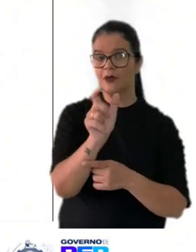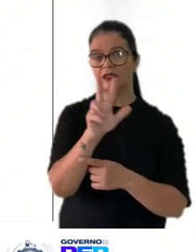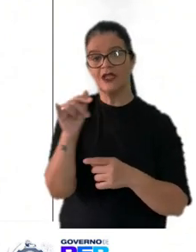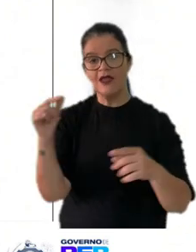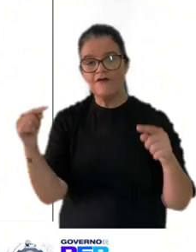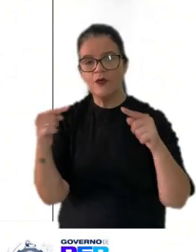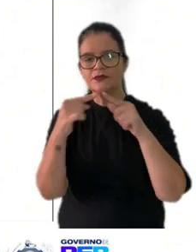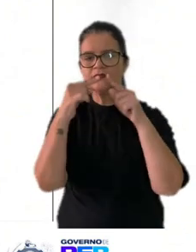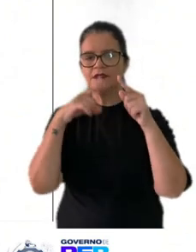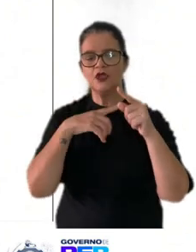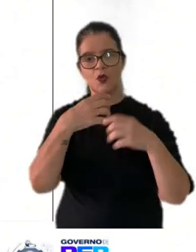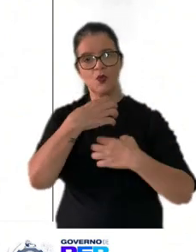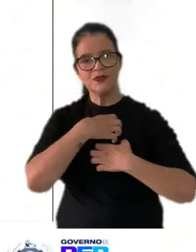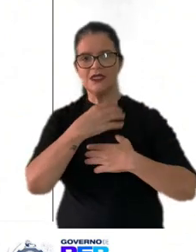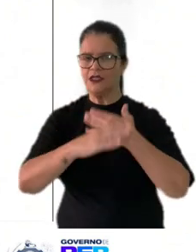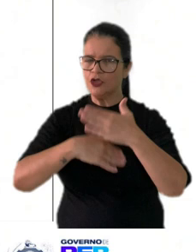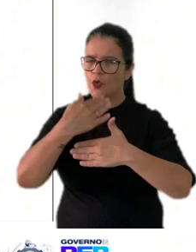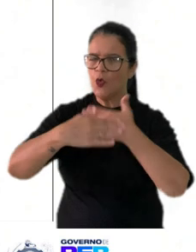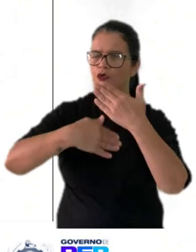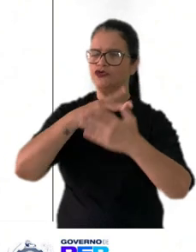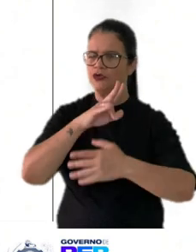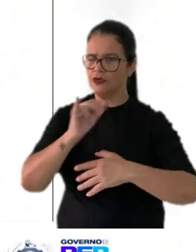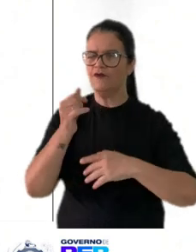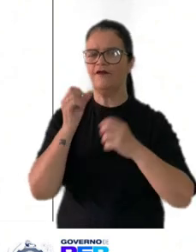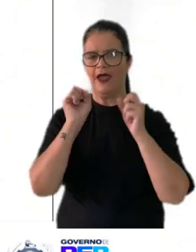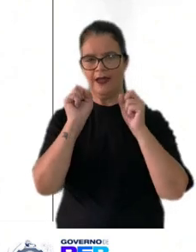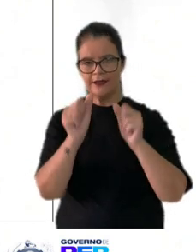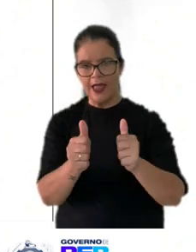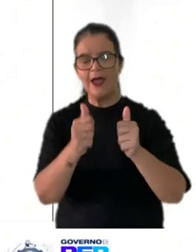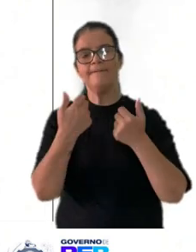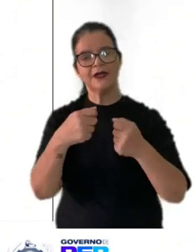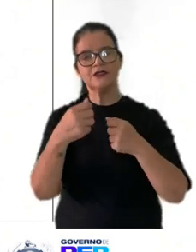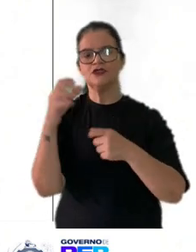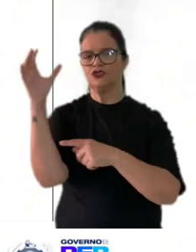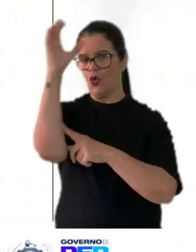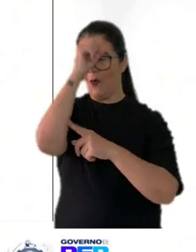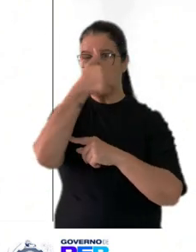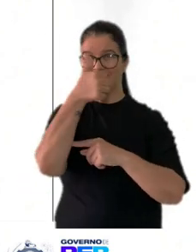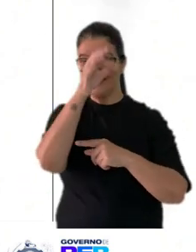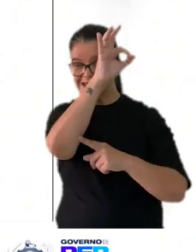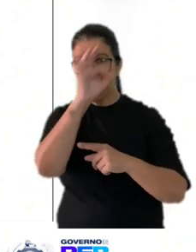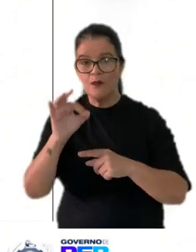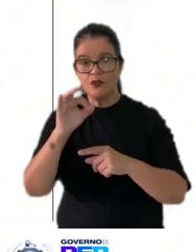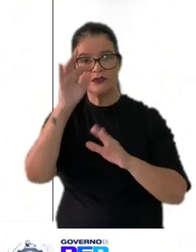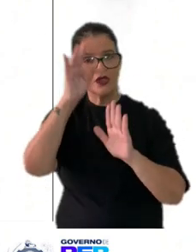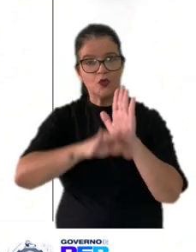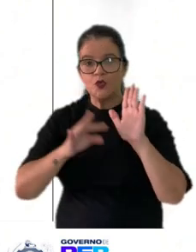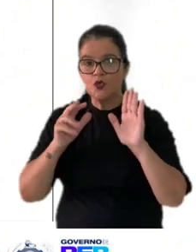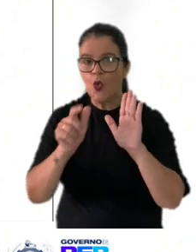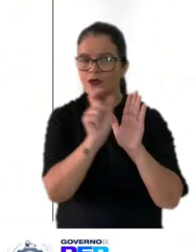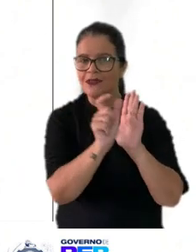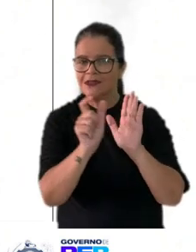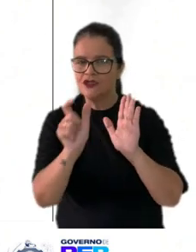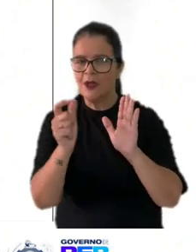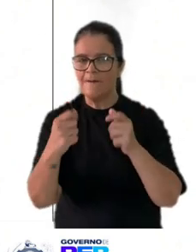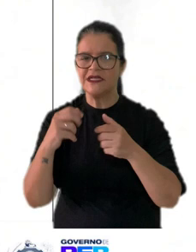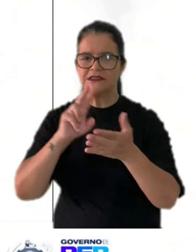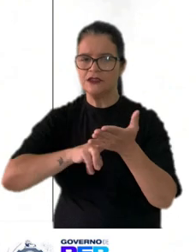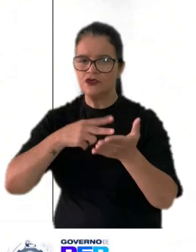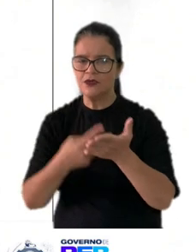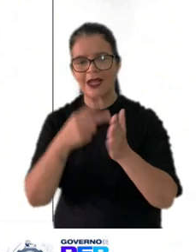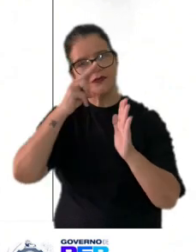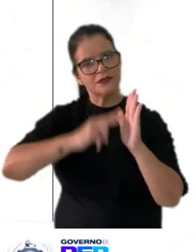sentido vai sendo construído tá preciso compreender 100% do texto todas as palavras eu preciso traduzir na minha leitura